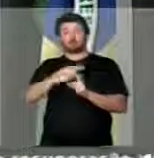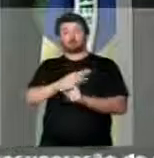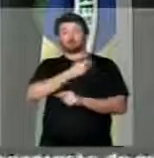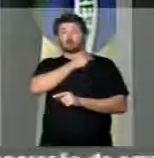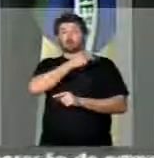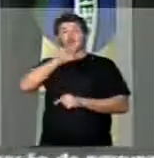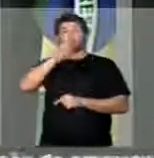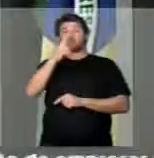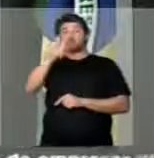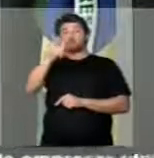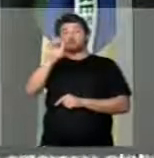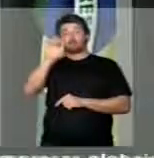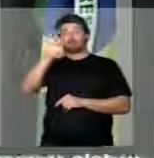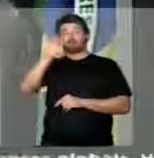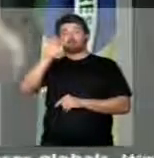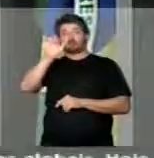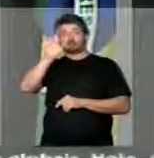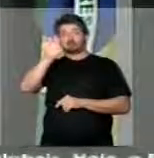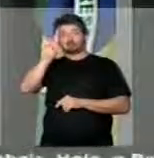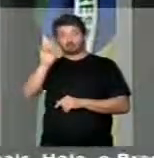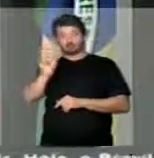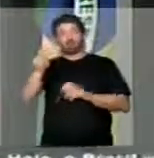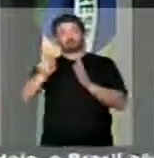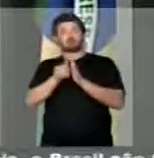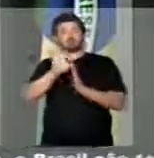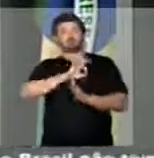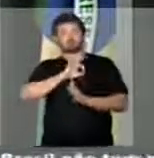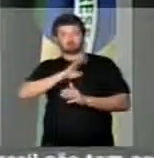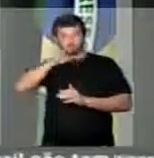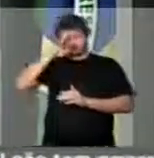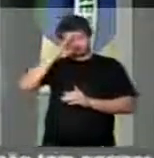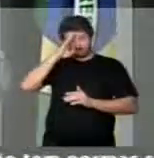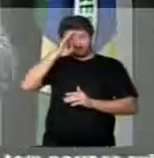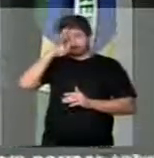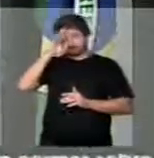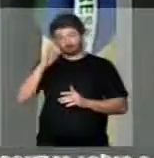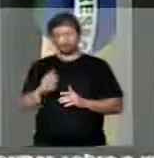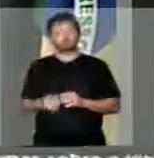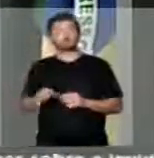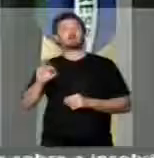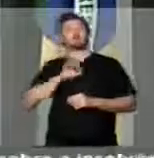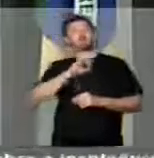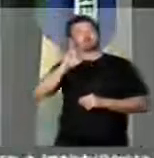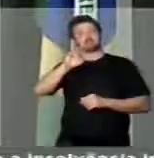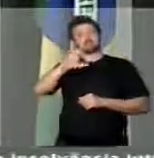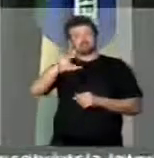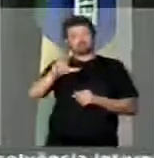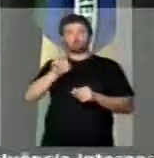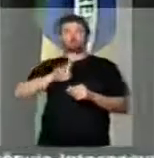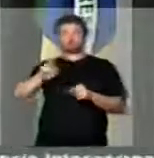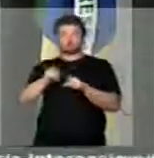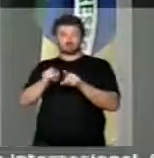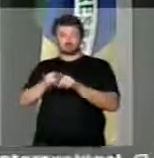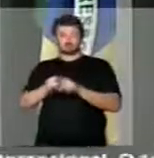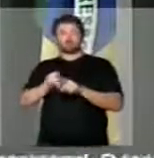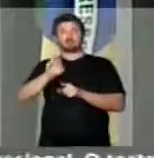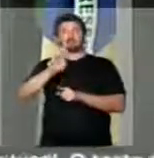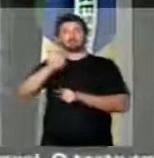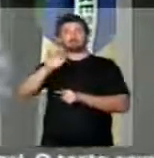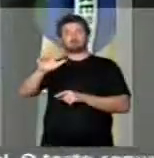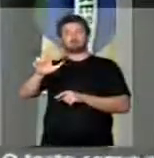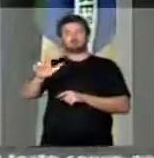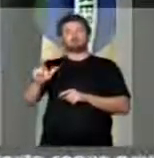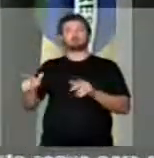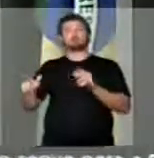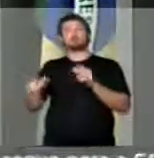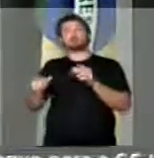Humberto Figueiredo, comandante regional do policiamento da Polícia Militar, a Polícia Civil, através da regional e da